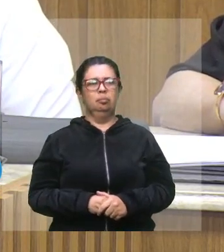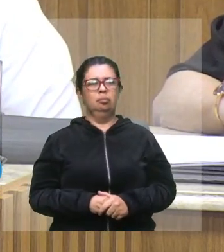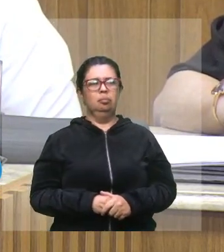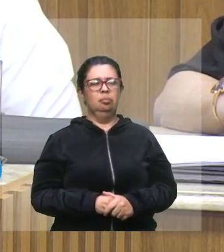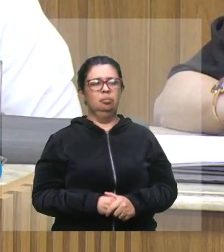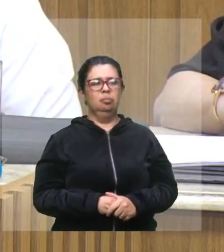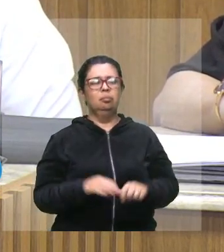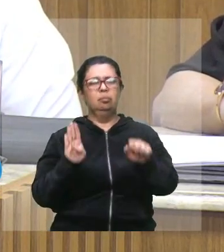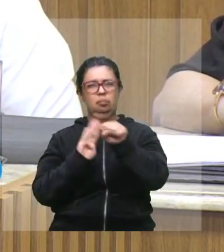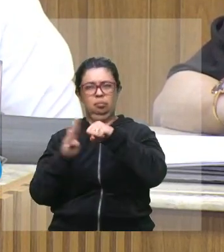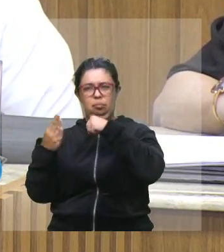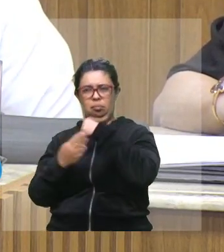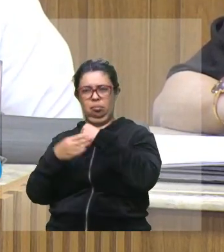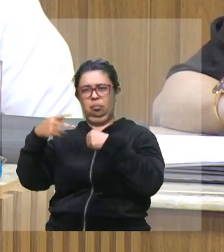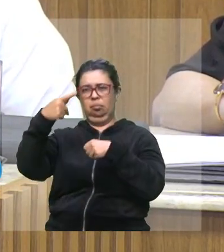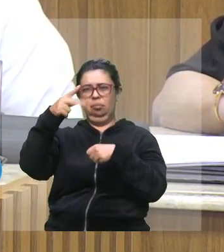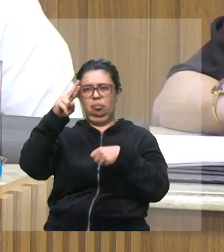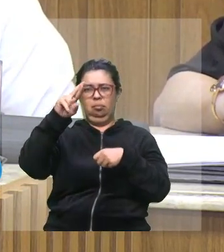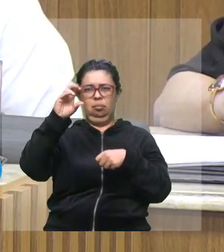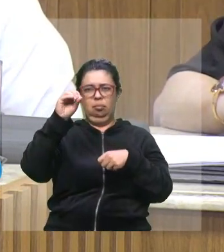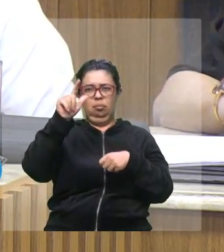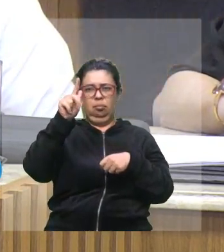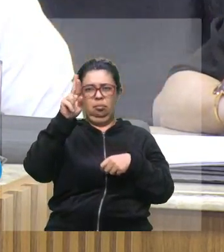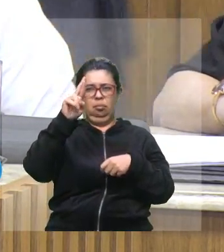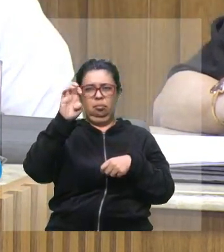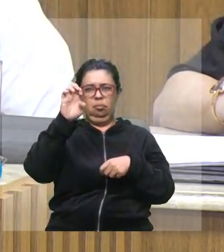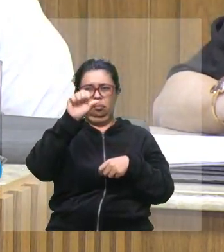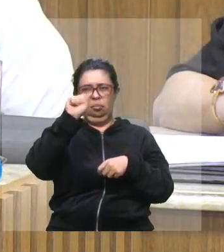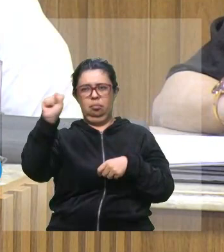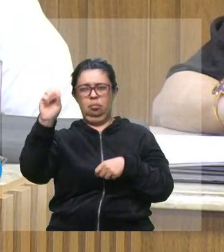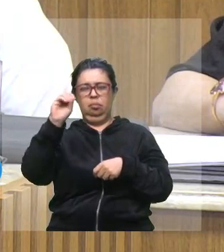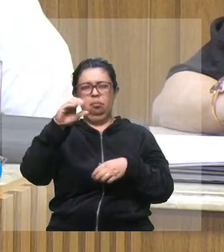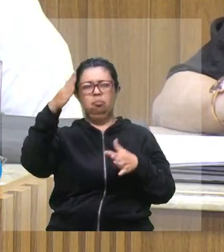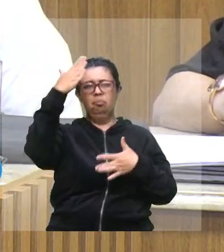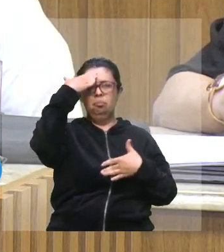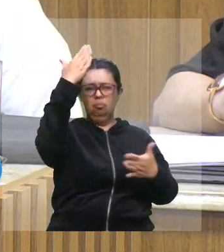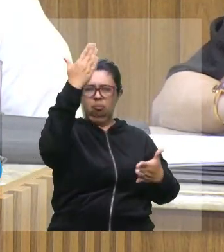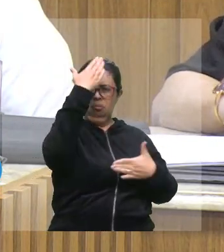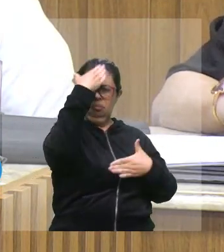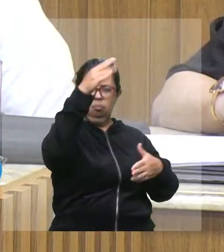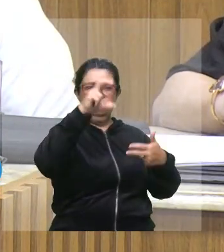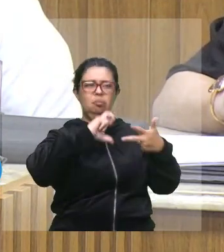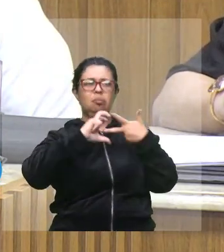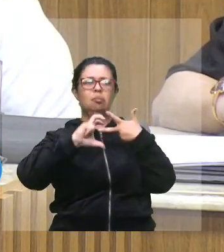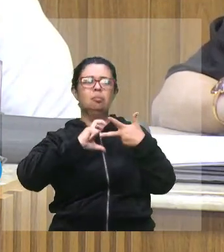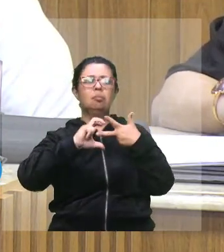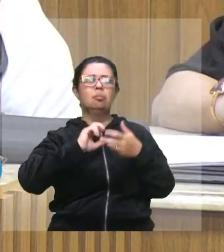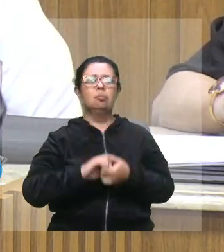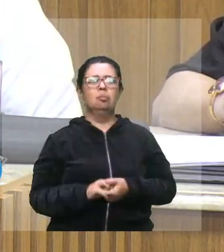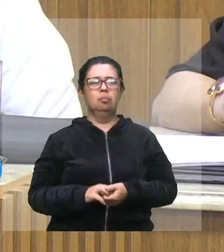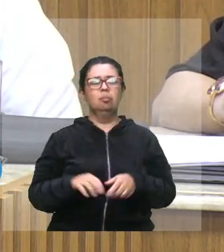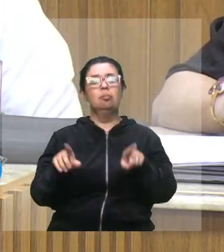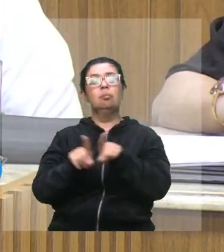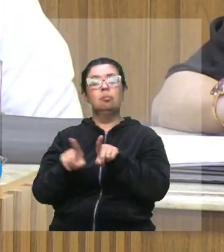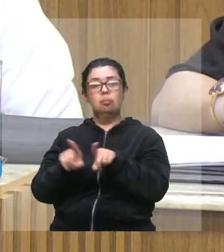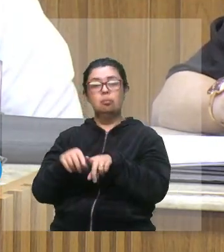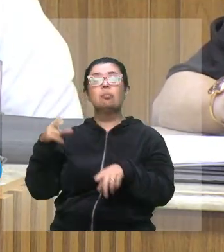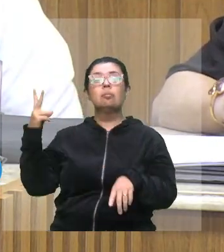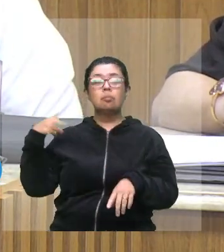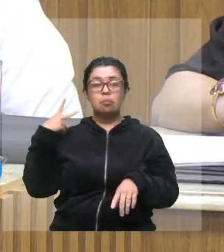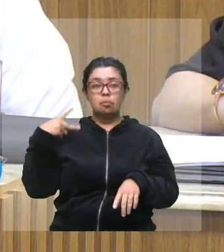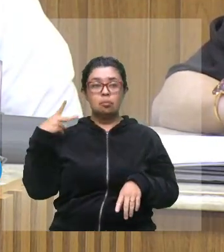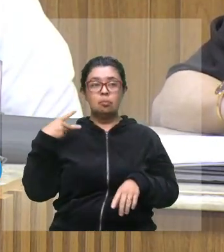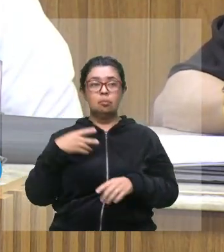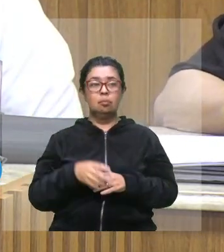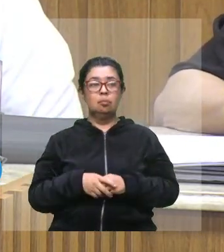Vila Progresso estavam ali agradecendo o executivo e os vereadores.